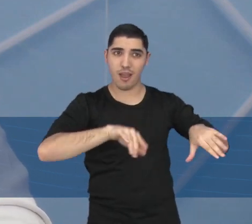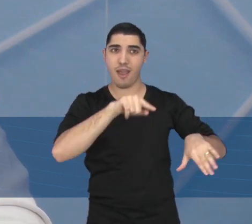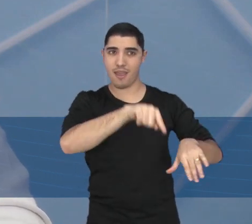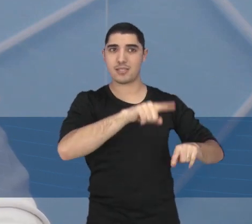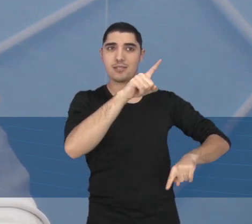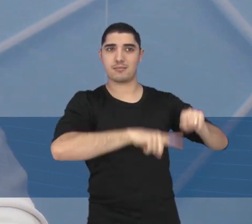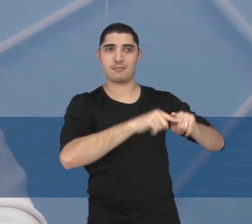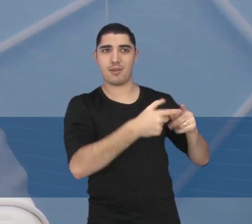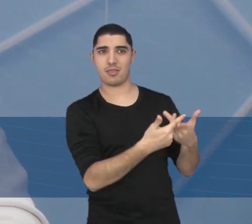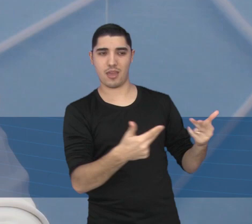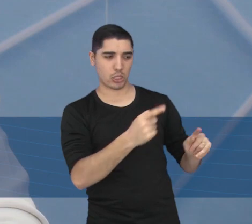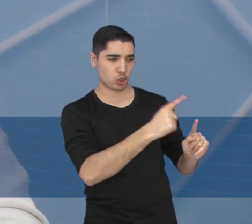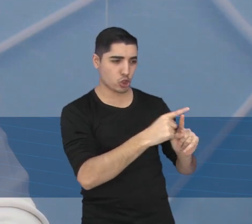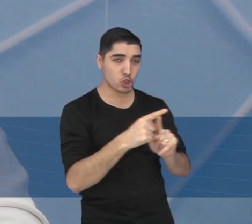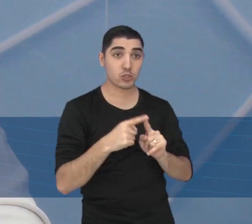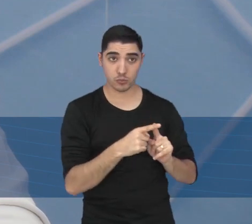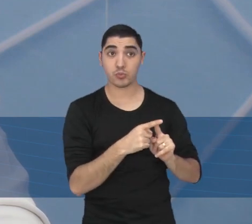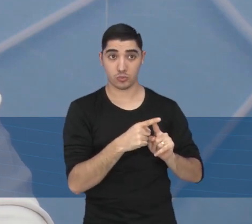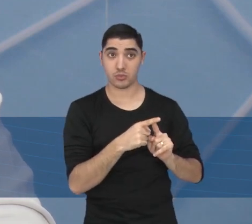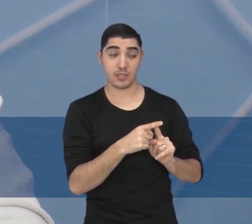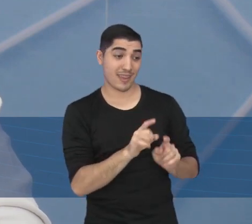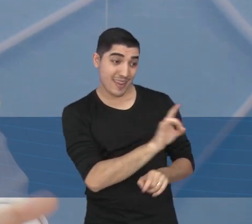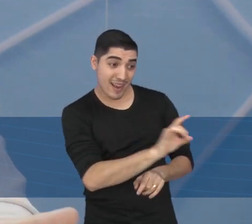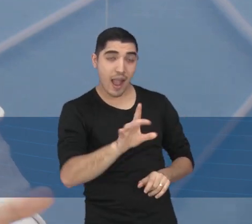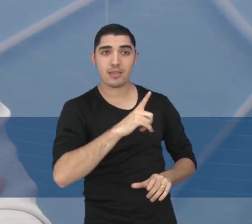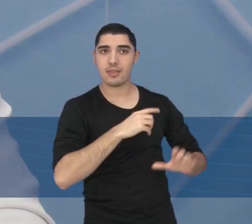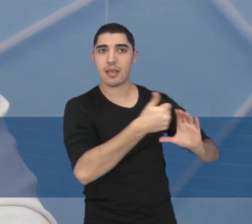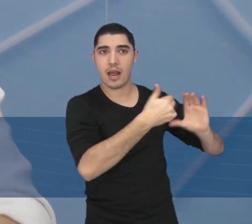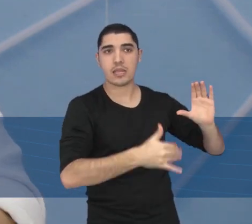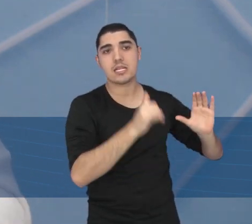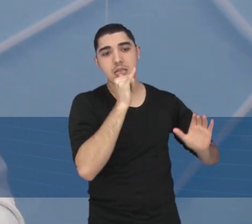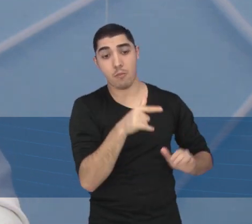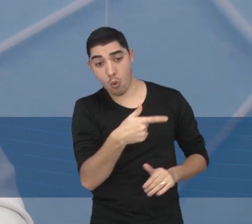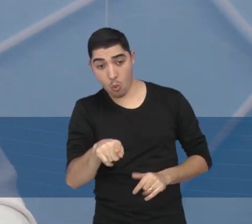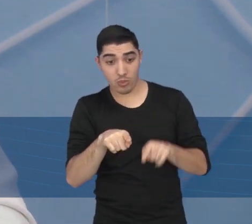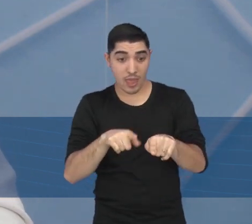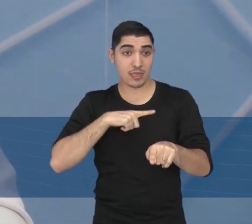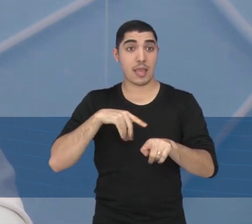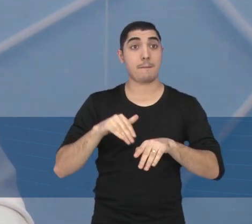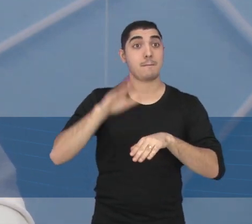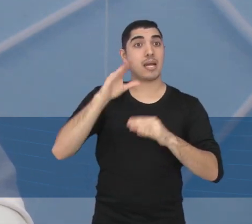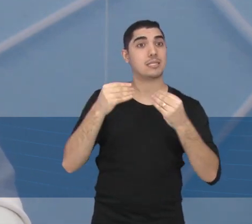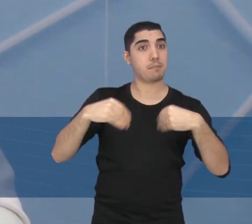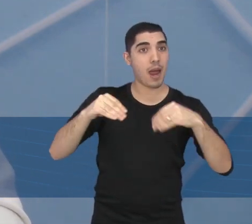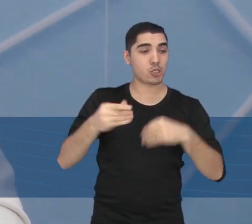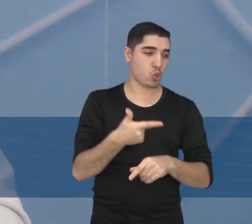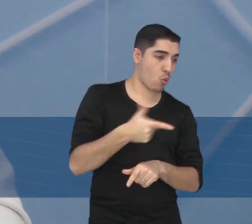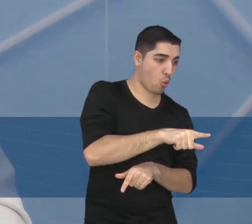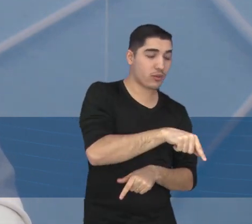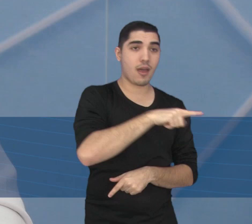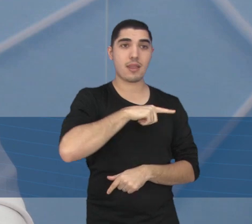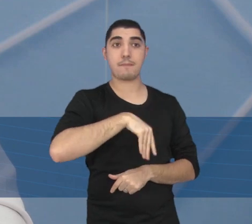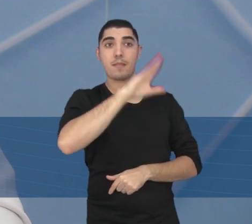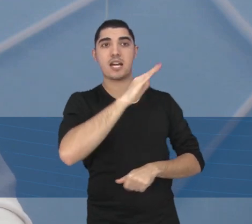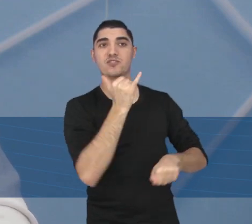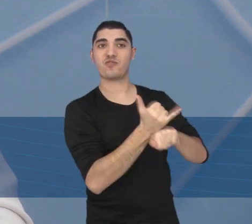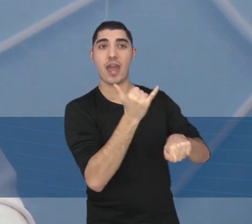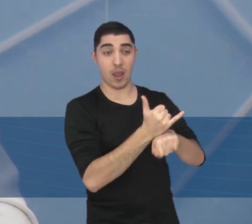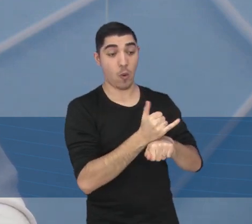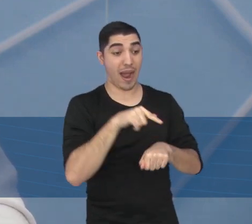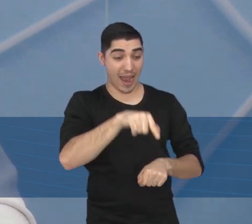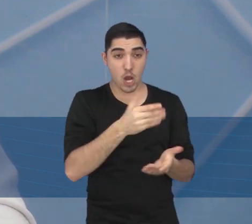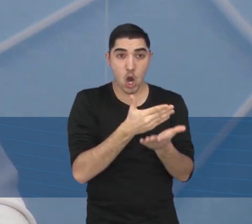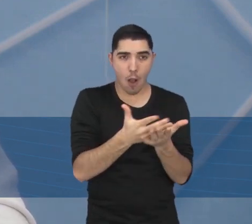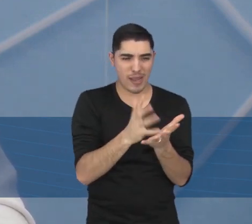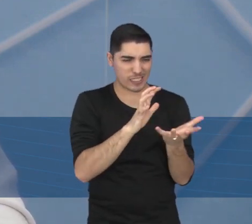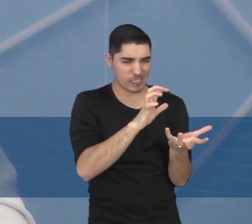desses equipamentos, até por mais características, os que têm mais plásticos, os que têm mais ferro e por aí vai. E depois a gente tem algumas máquinas que vão